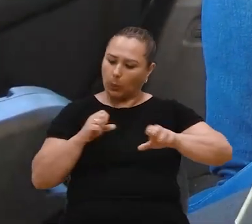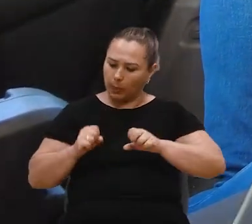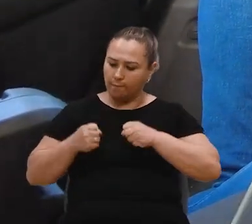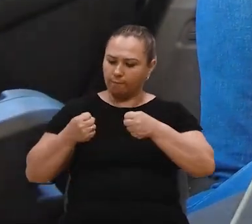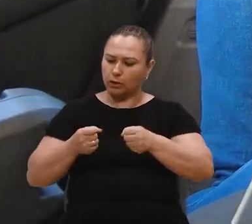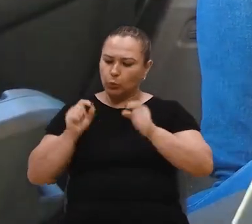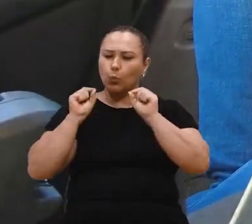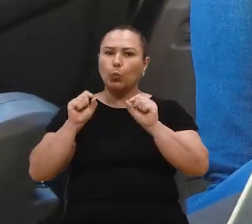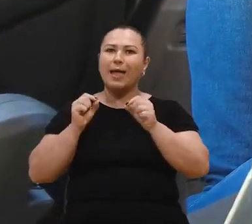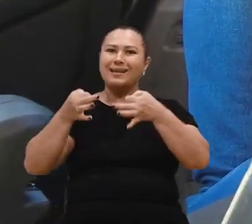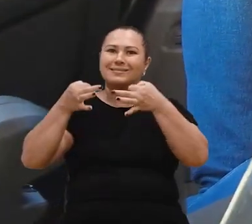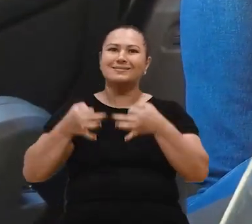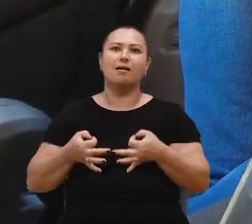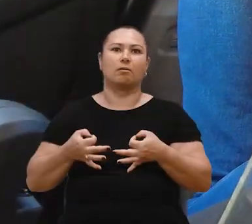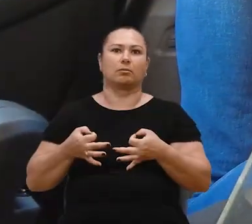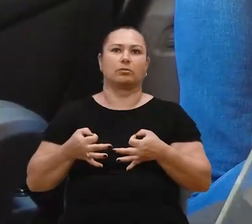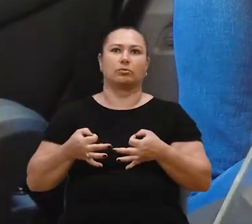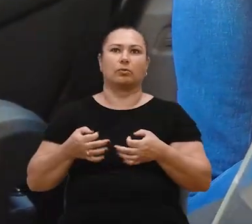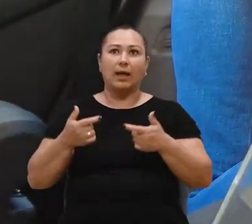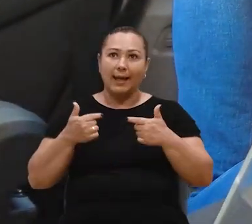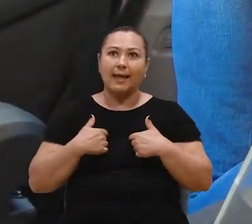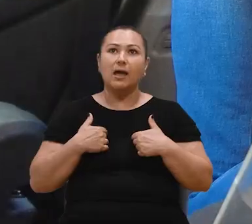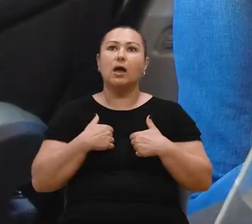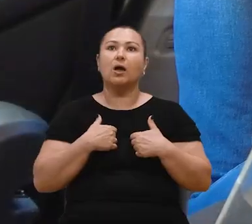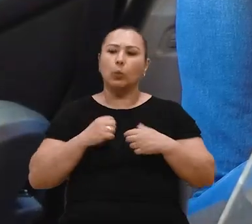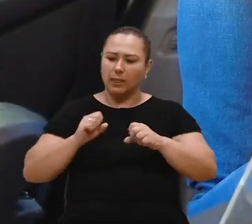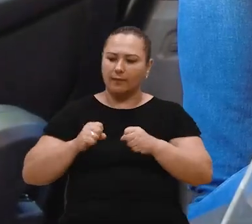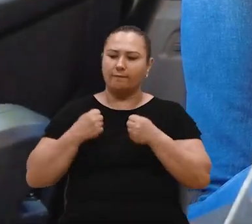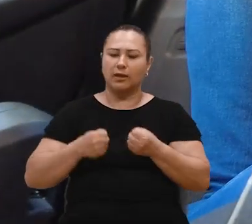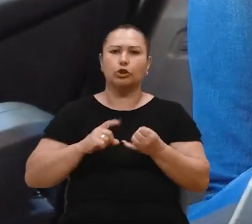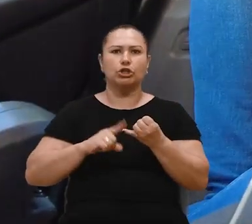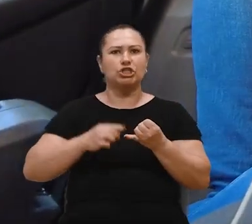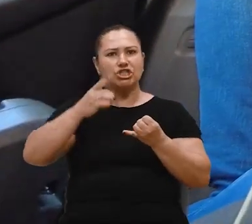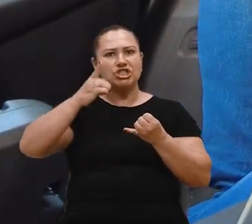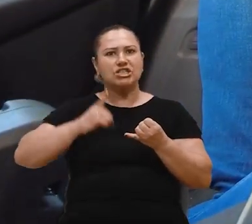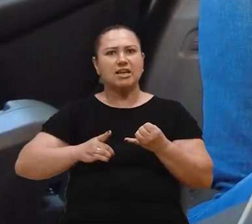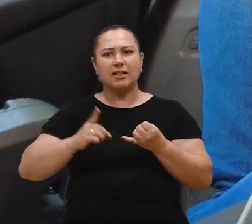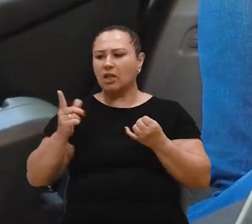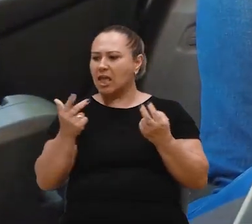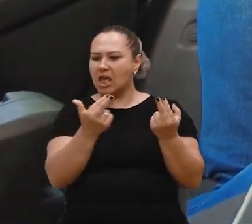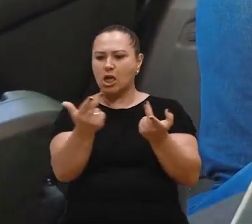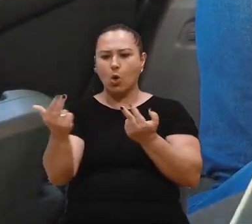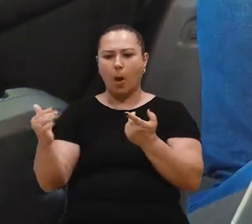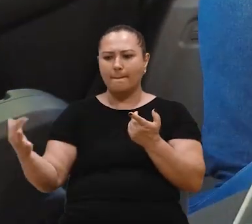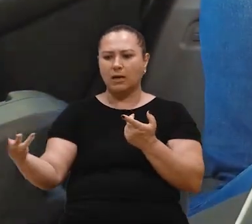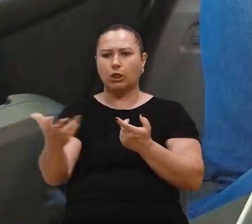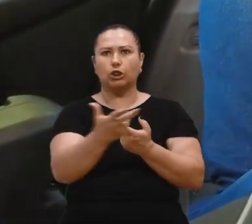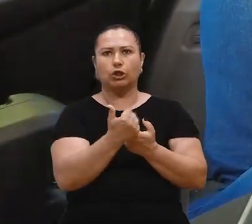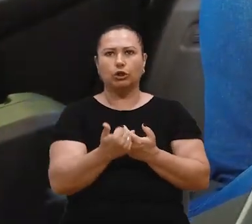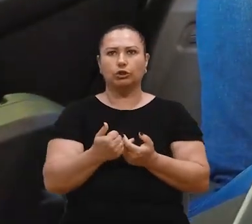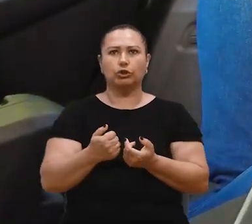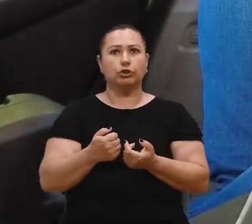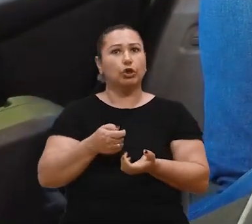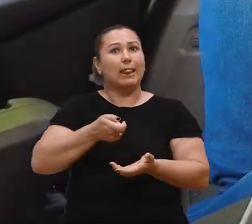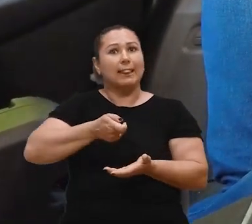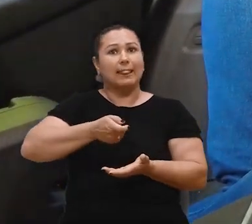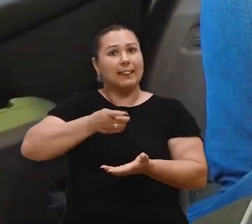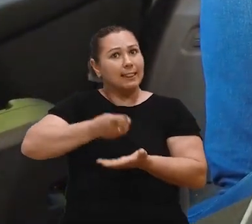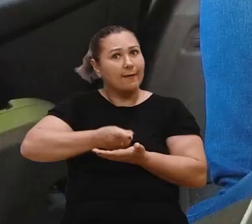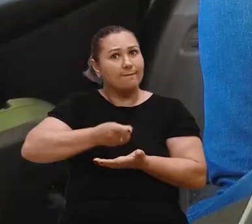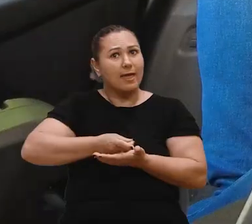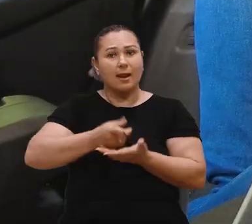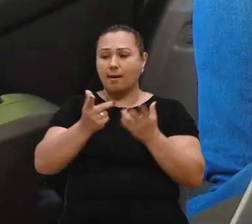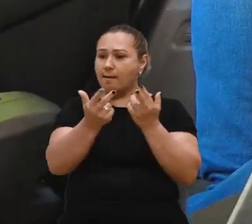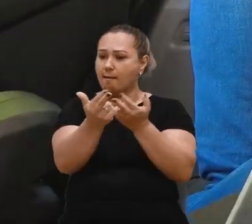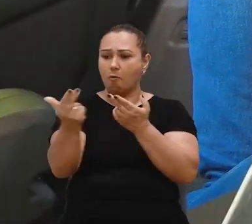certo, é que nem eu sempre disse, eu sou um cara que defende direitos iguais para todos, deveres iguais para todos,